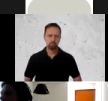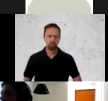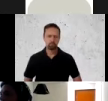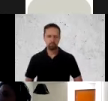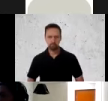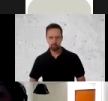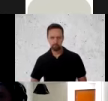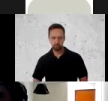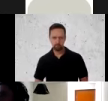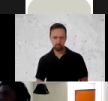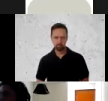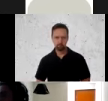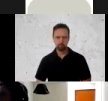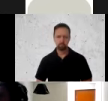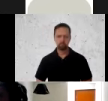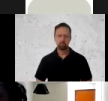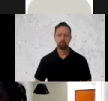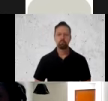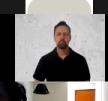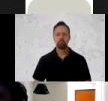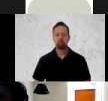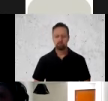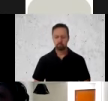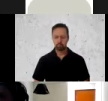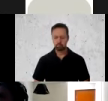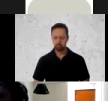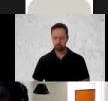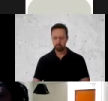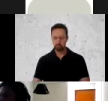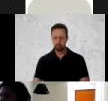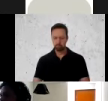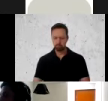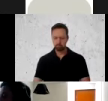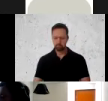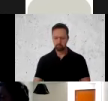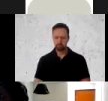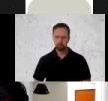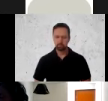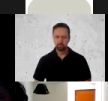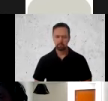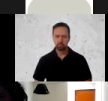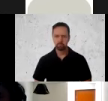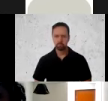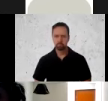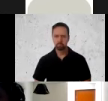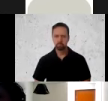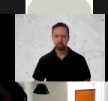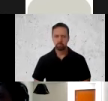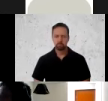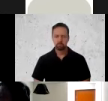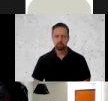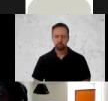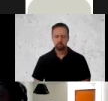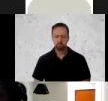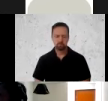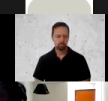assim, mudou muito pouco, inclusive se nós temos uma recuperação de 17, 18% nos empréstimos com garantia, empréstimos